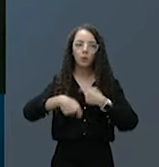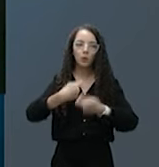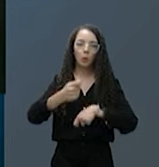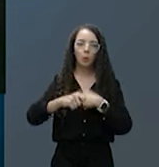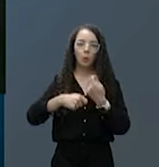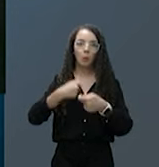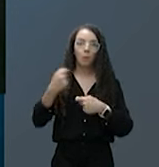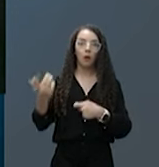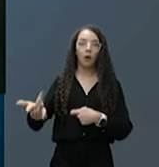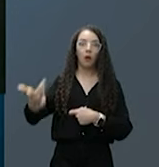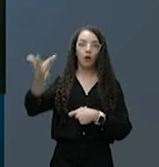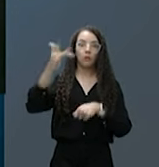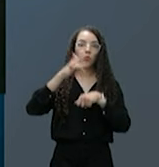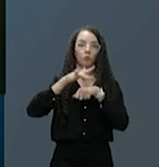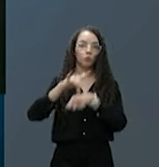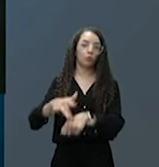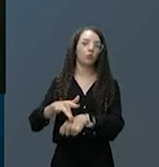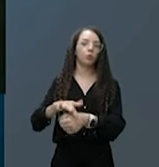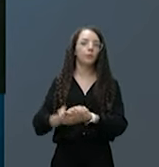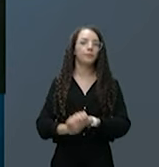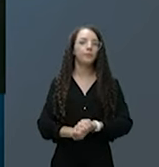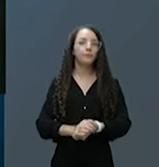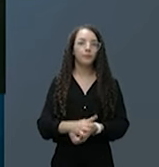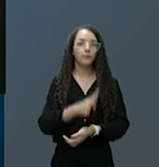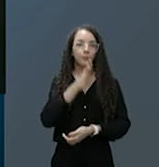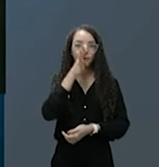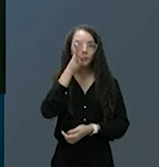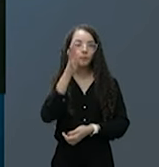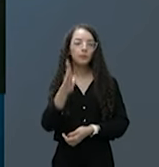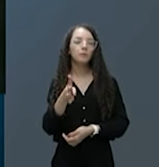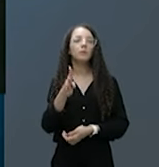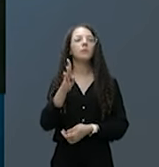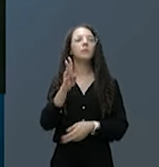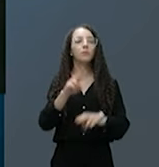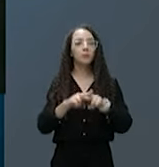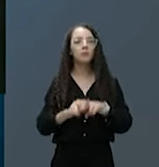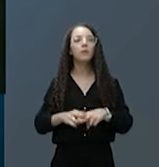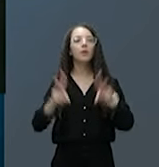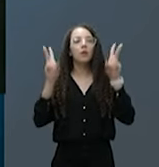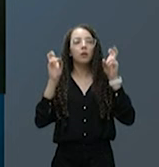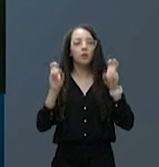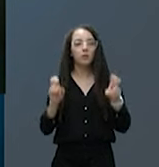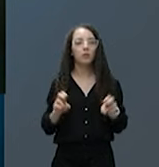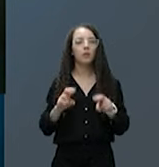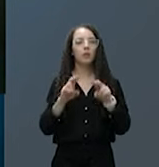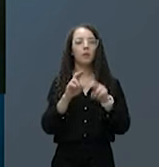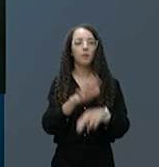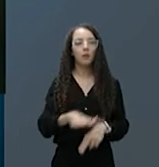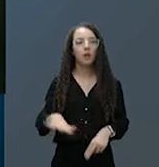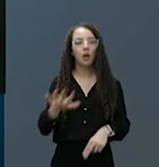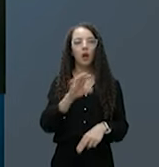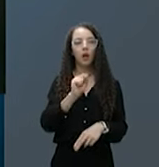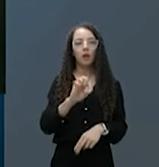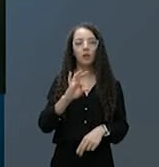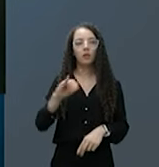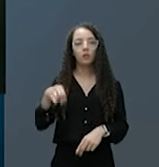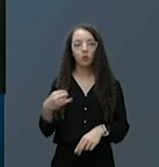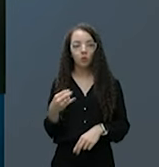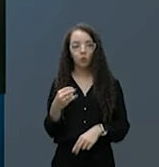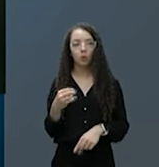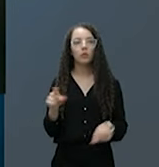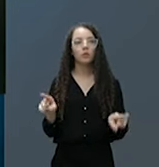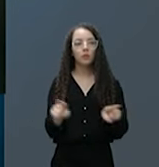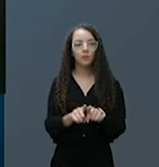exorbitantes. A despeito das teses firmadas no âmbito do Superior Tribunal de Justiça, inclusive por esta Corte Especial,